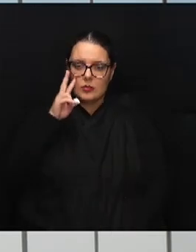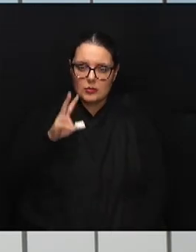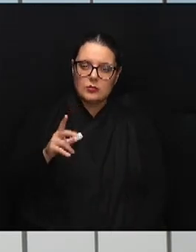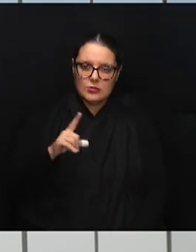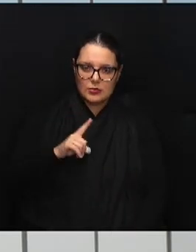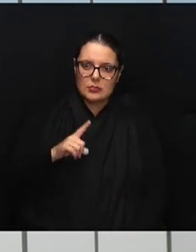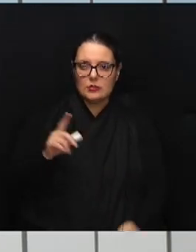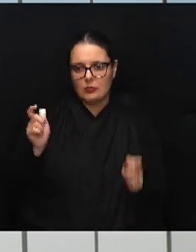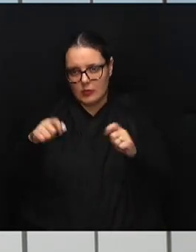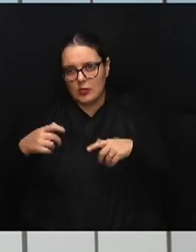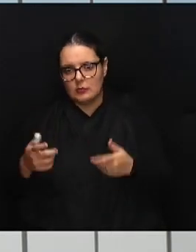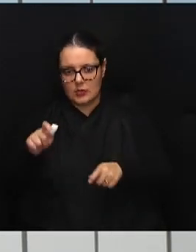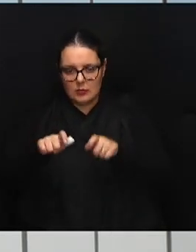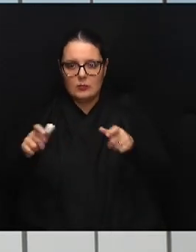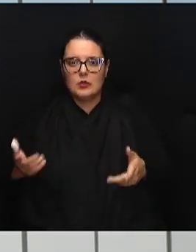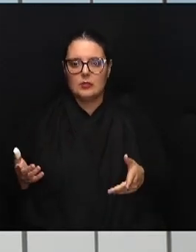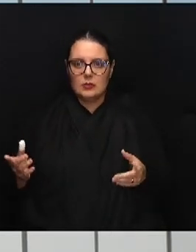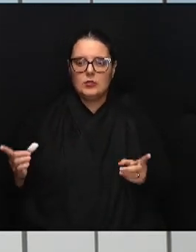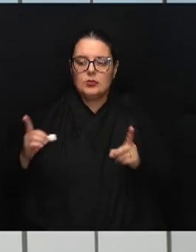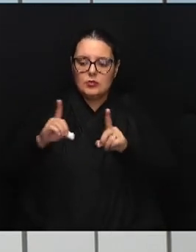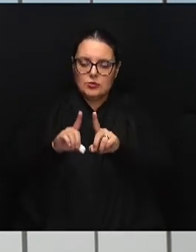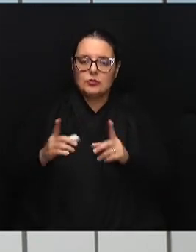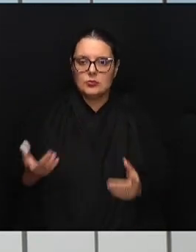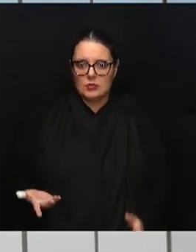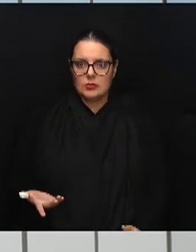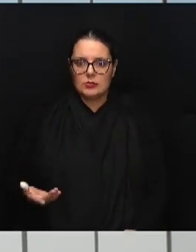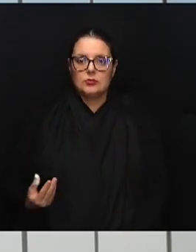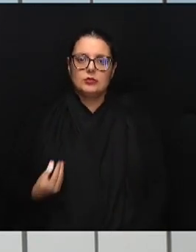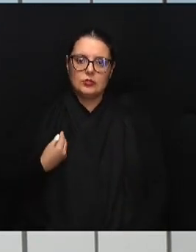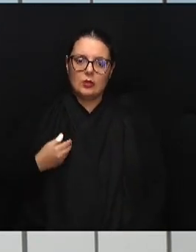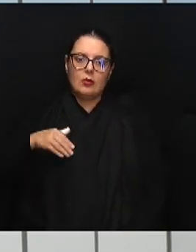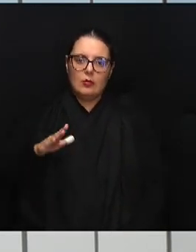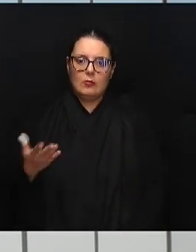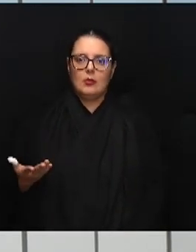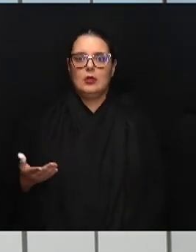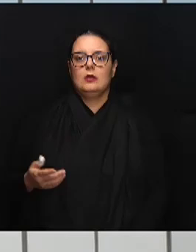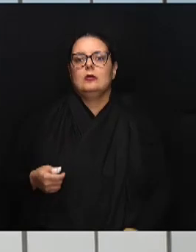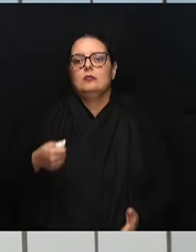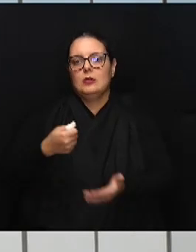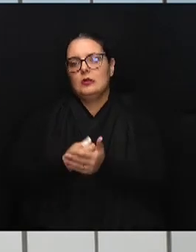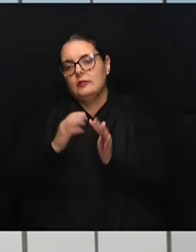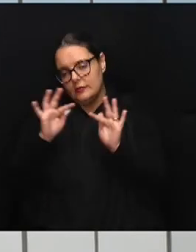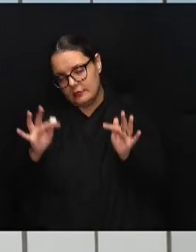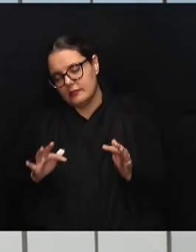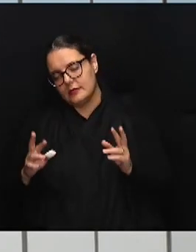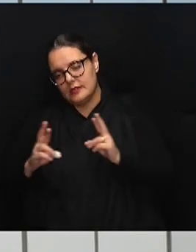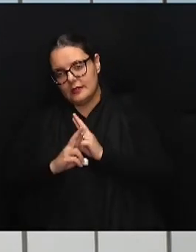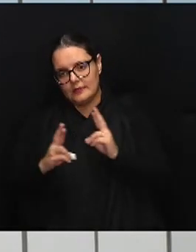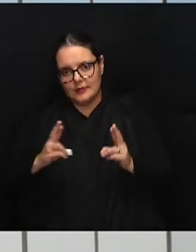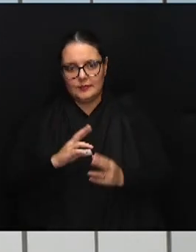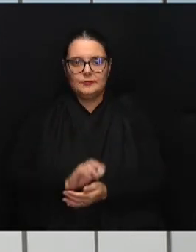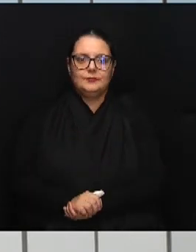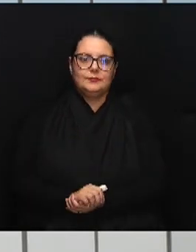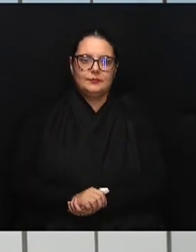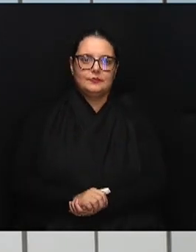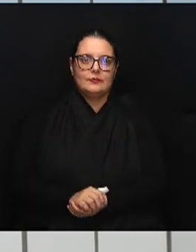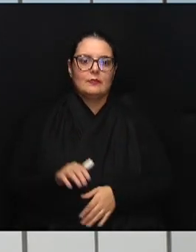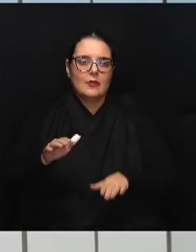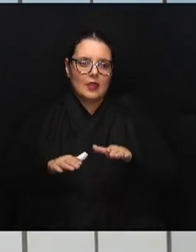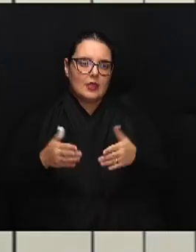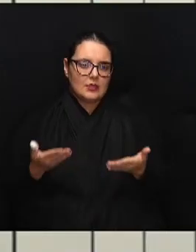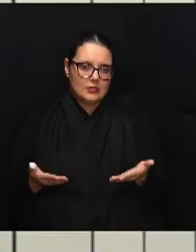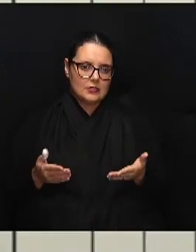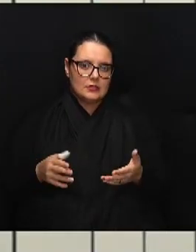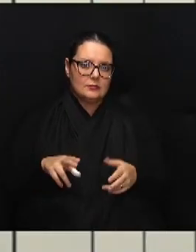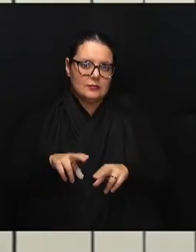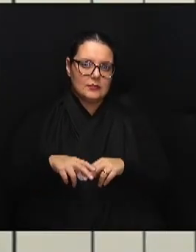a possibilidade das pessoas se aproximarem de uma vida mais realizada e mais feliz relacionalmente. Talvez por isso